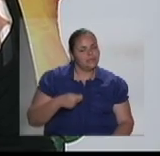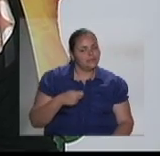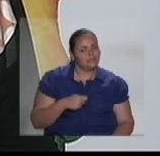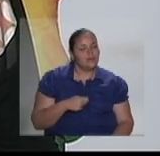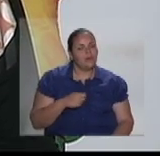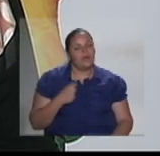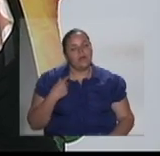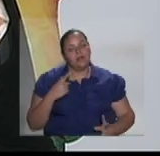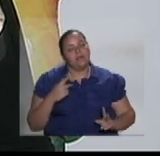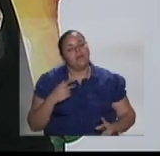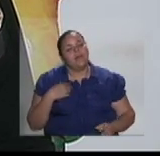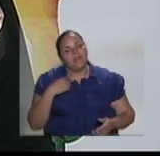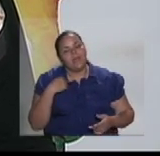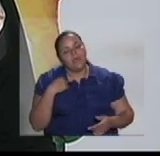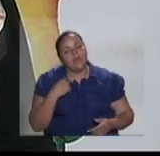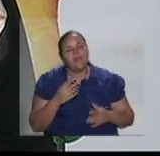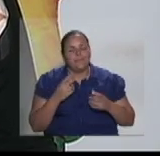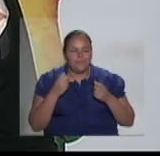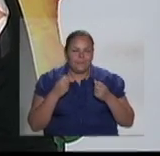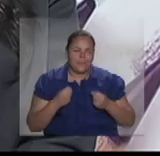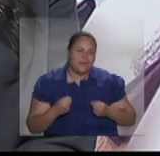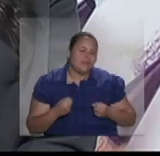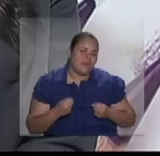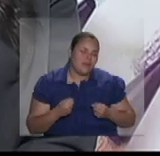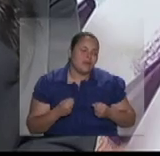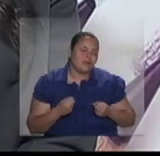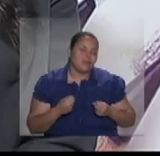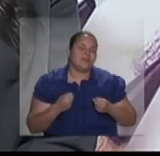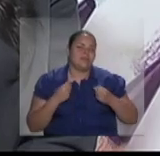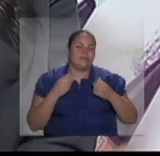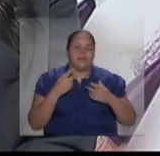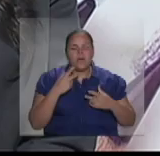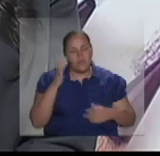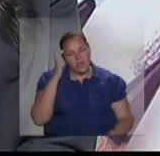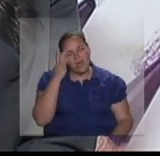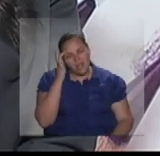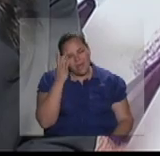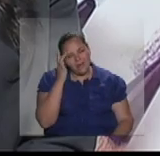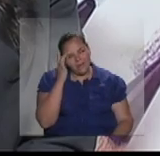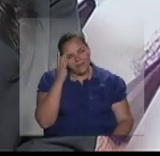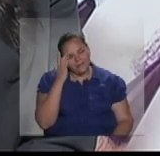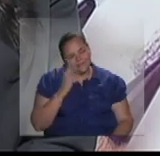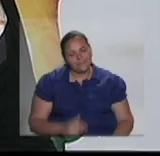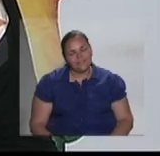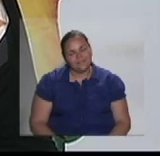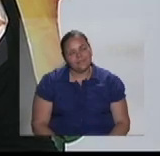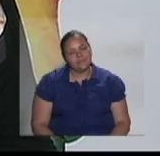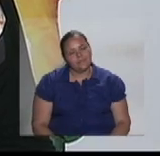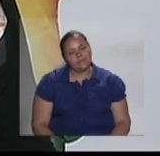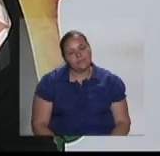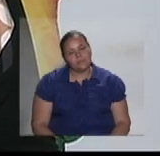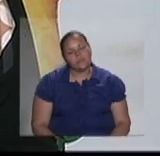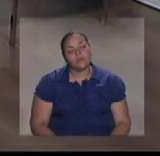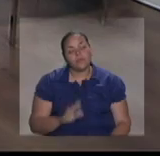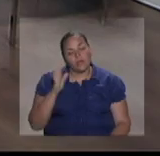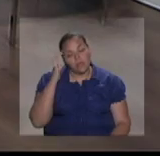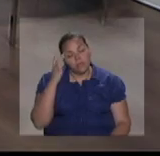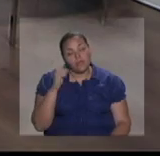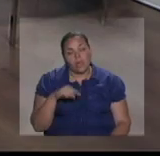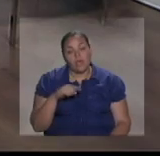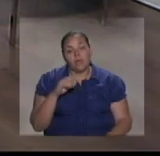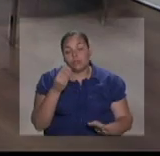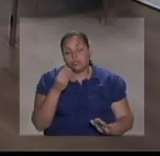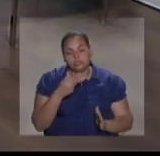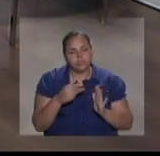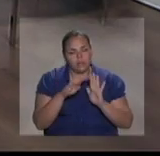obrigação de me corresponder. É peso demais. Eu acho. Uma outra coisa que eu acho importante nessa história